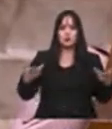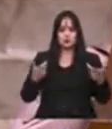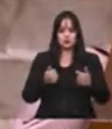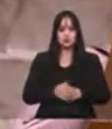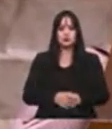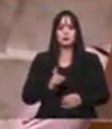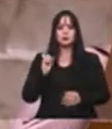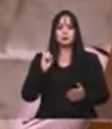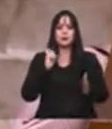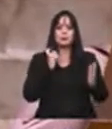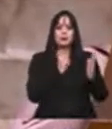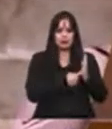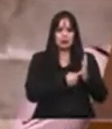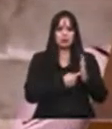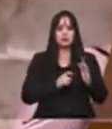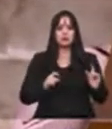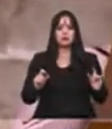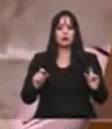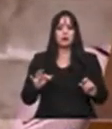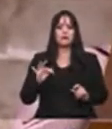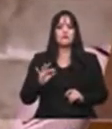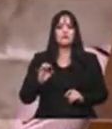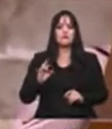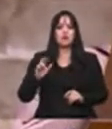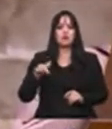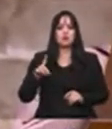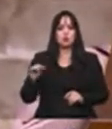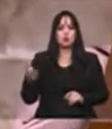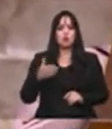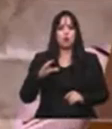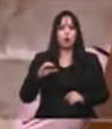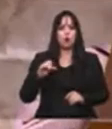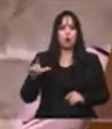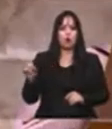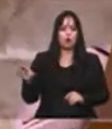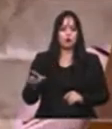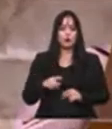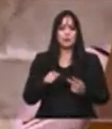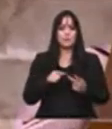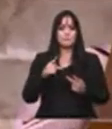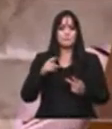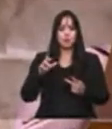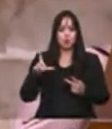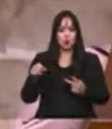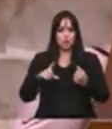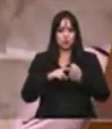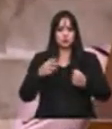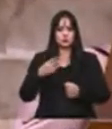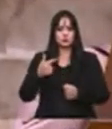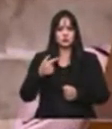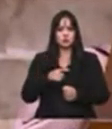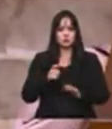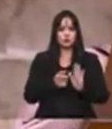qualificada perpetrada por Fernando Collor e Paulo Bergamaschi, nos termos dos artigos